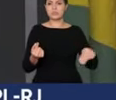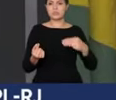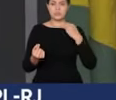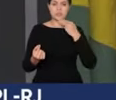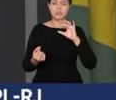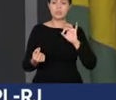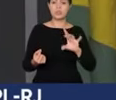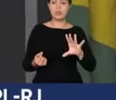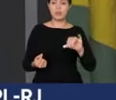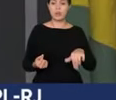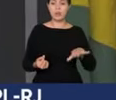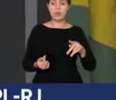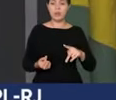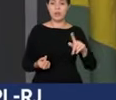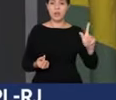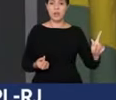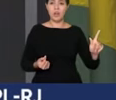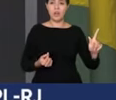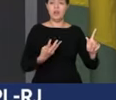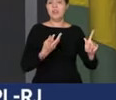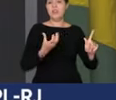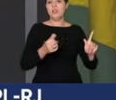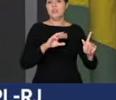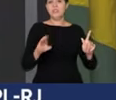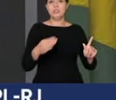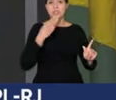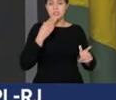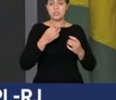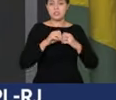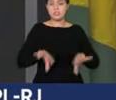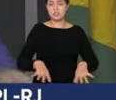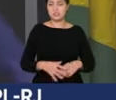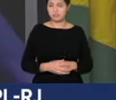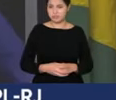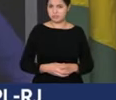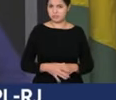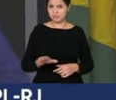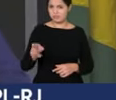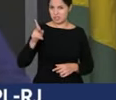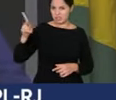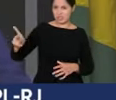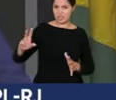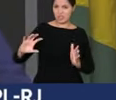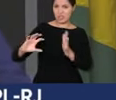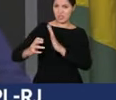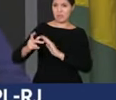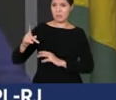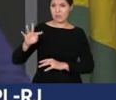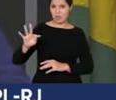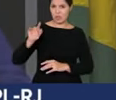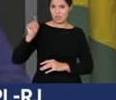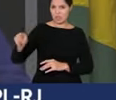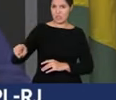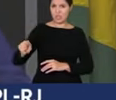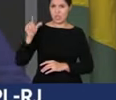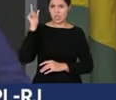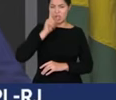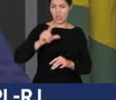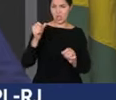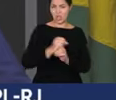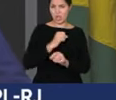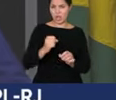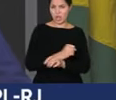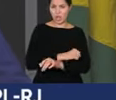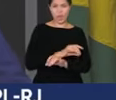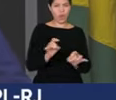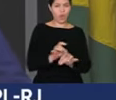36 bilhões de prejuízo. Mas as obras que o PT é bom em acabar, as obras que o PT,